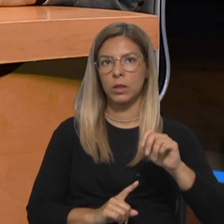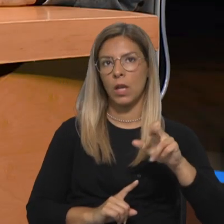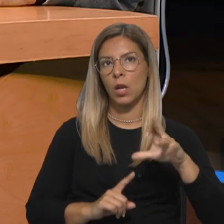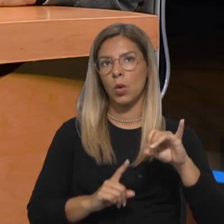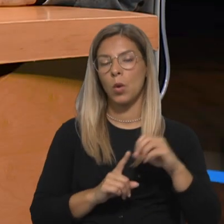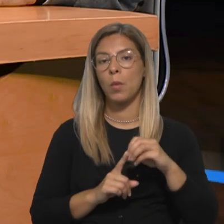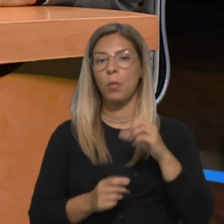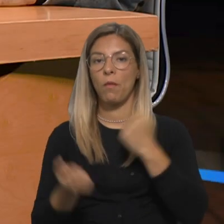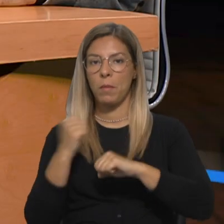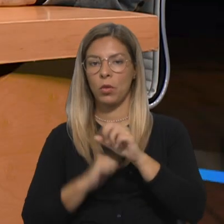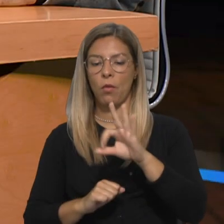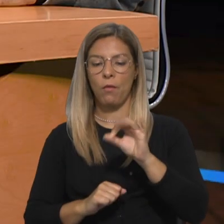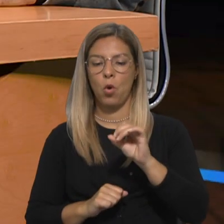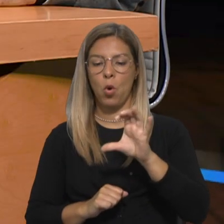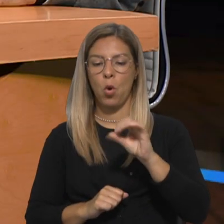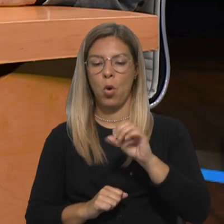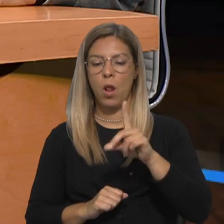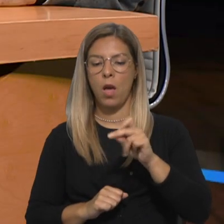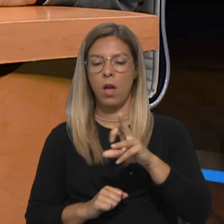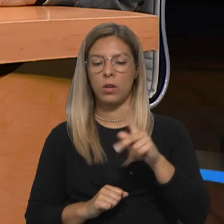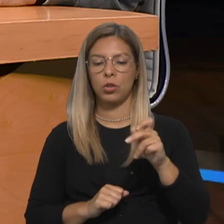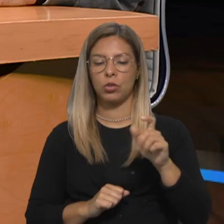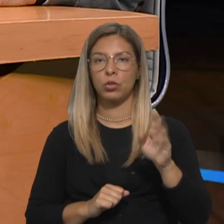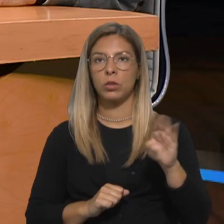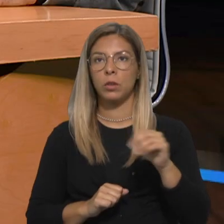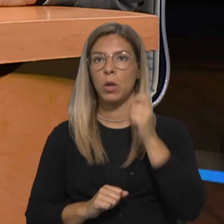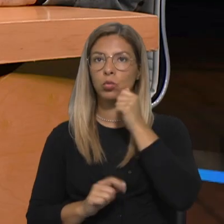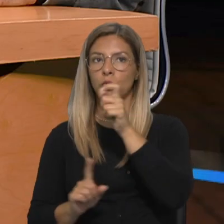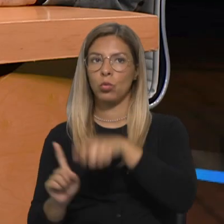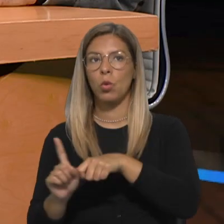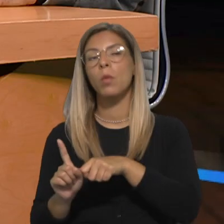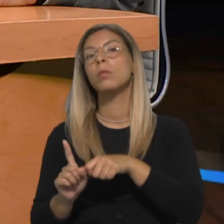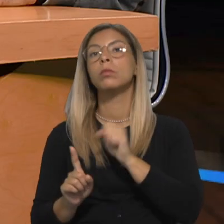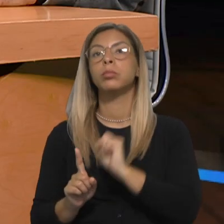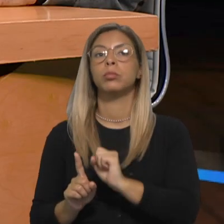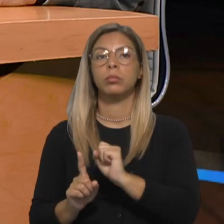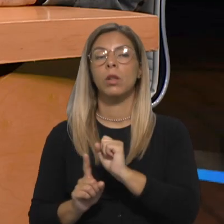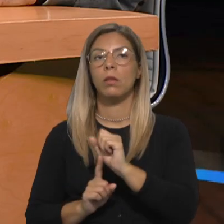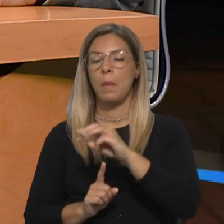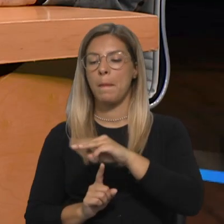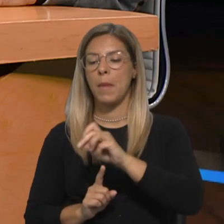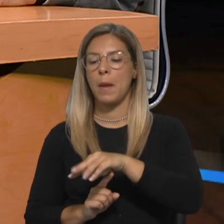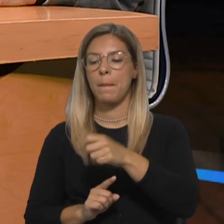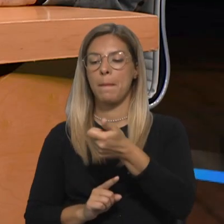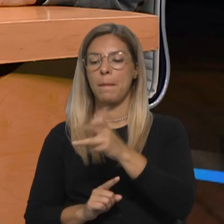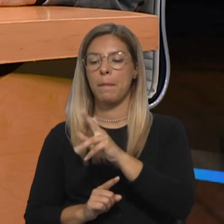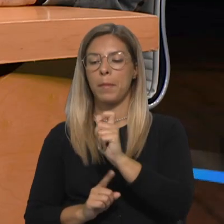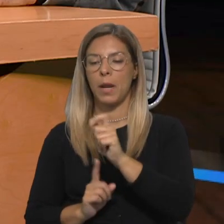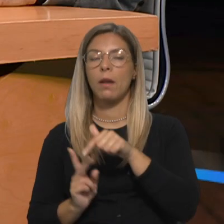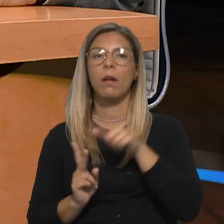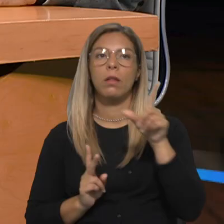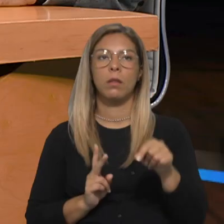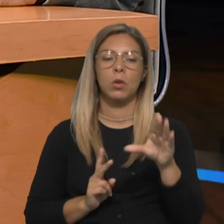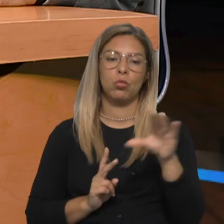Focolares, de António Fonseca, do Movimento Mambré, e João Cordovil Cardoso, das Comunidades de Vida Cristã, e que é também presidente